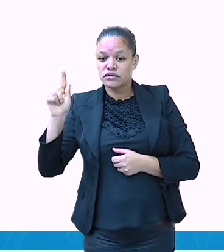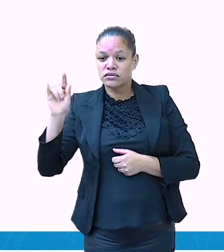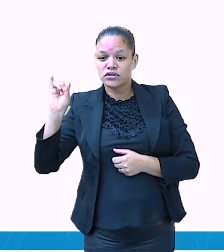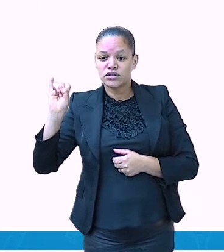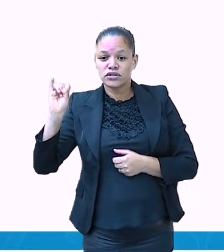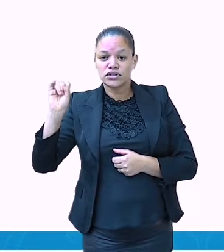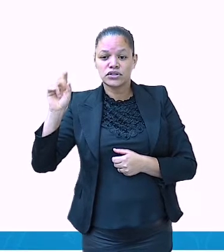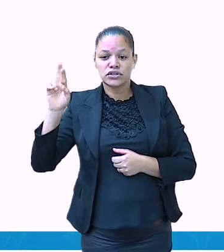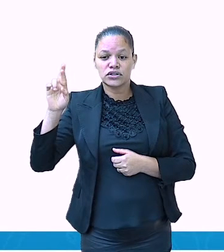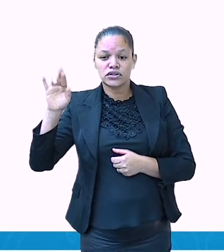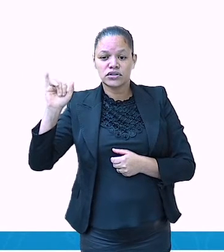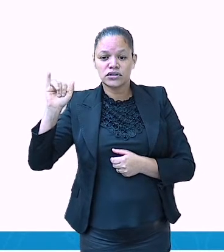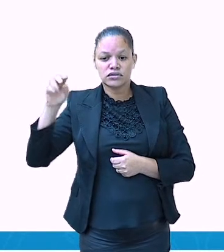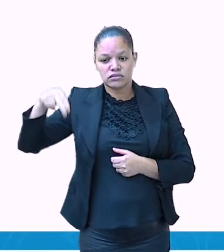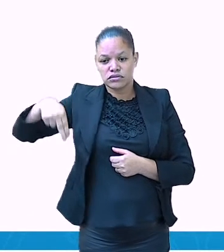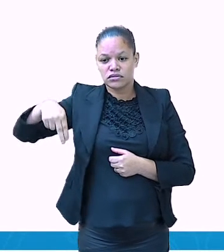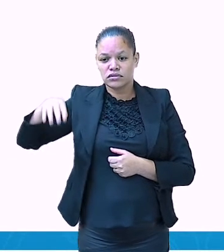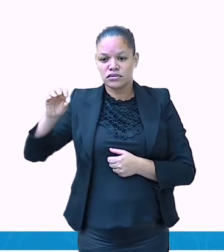rabo.